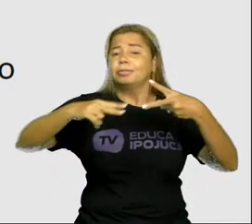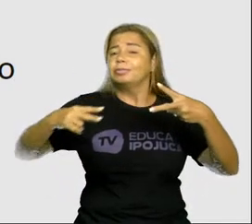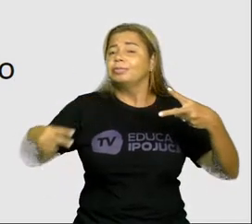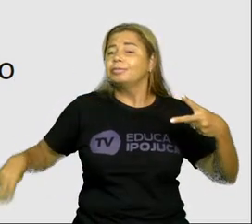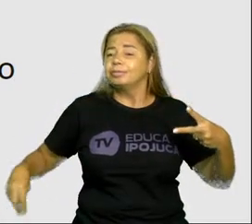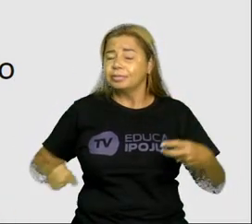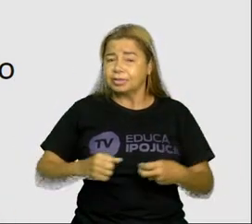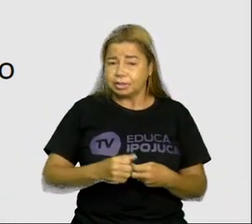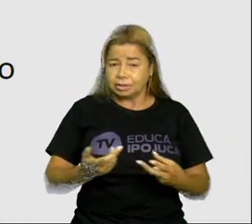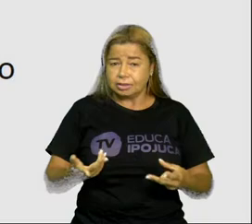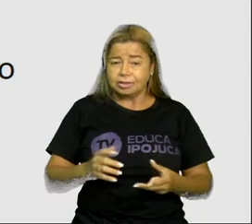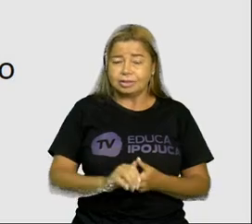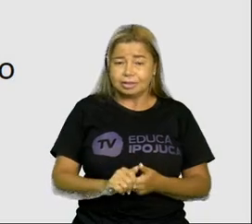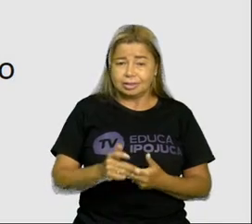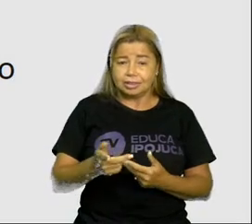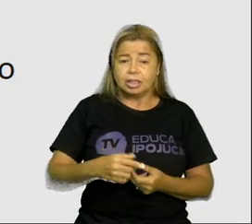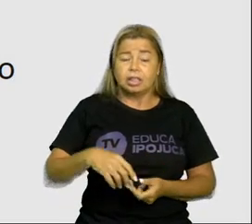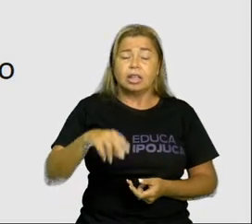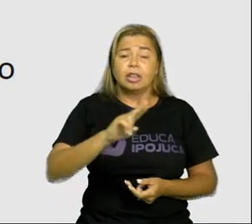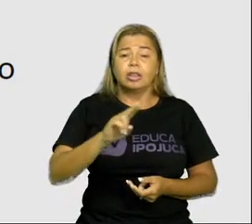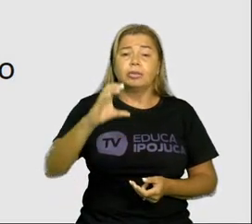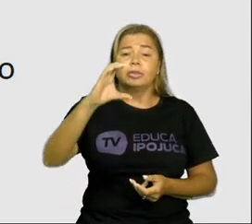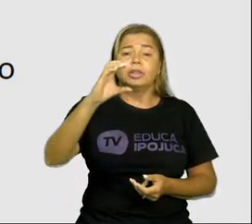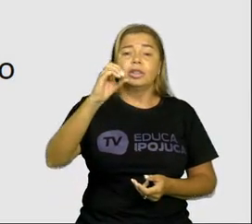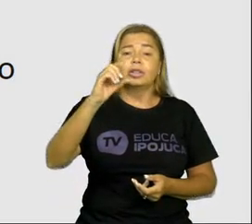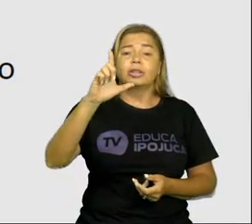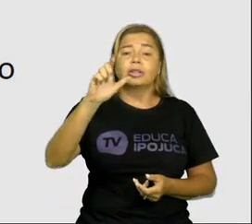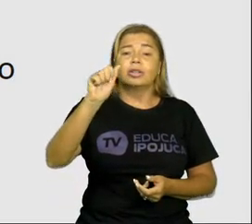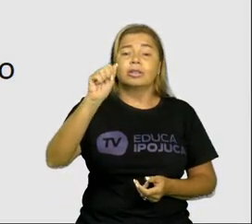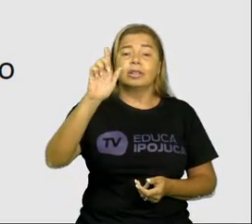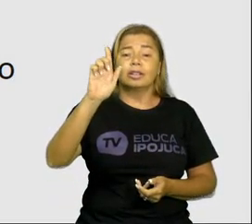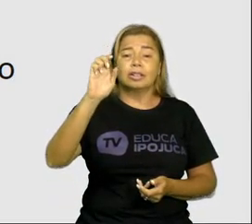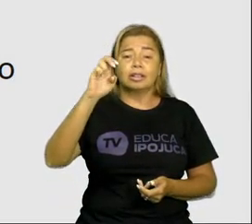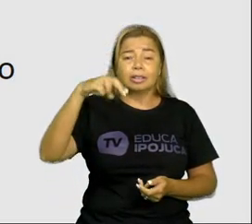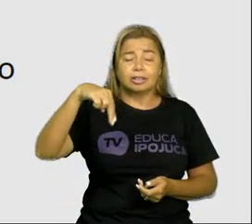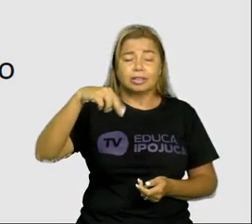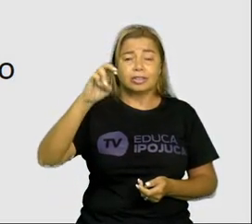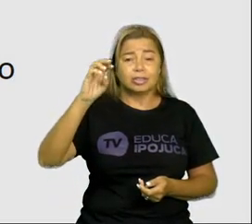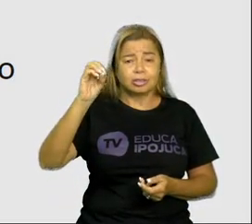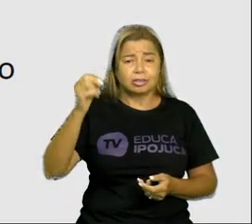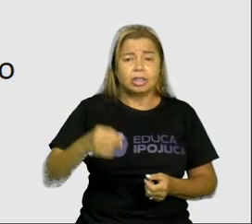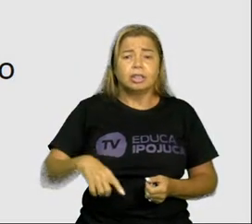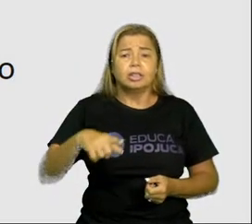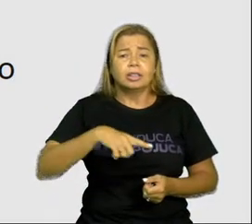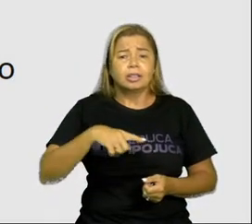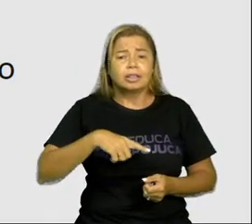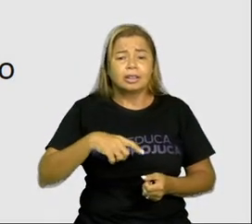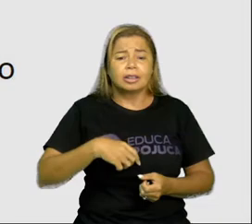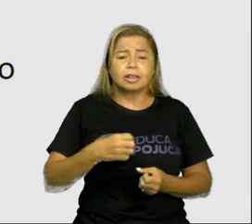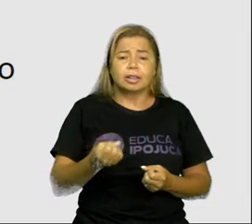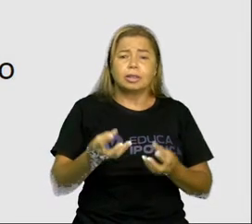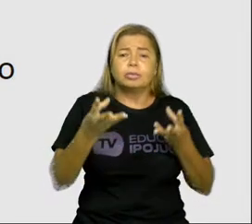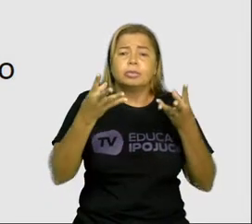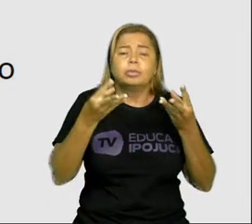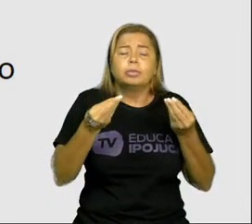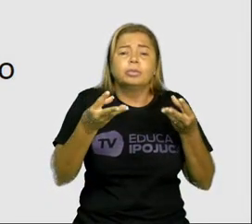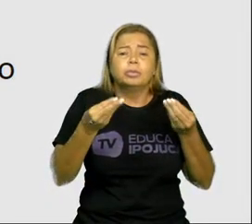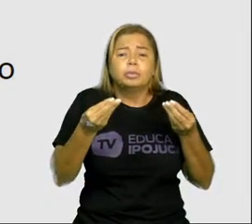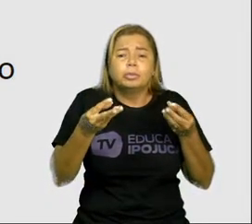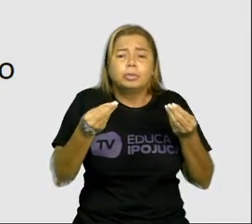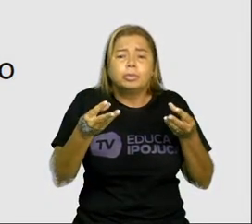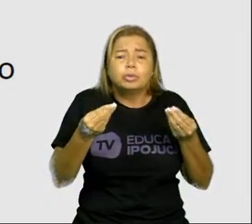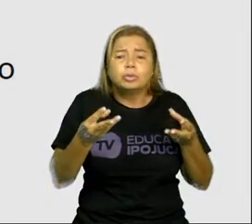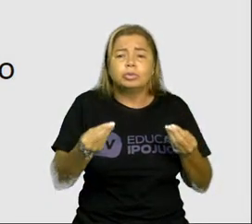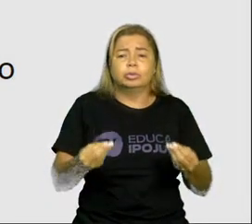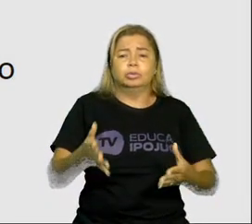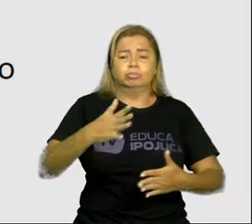proteína, chamado de colágeno, que existe em grande quantidade nessas partes do corpo dos